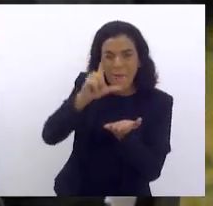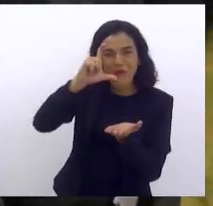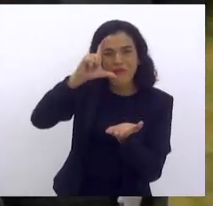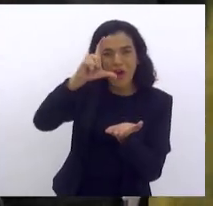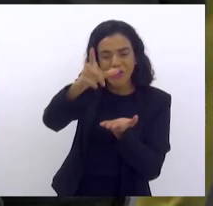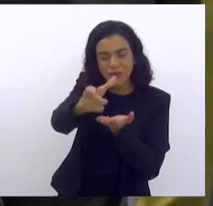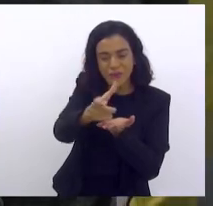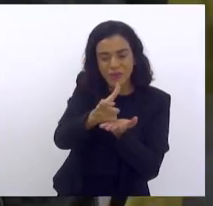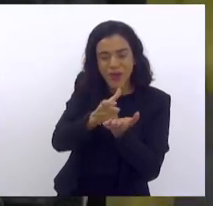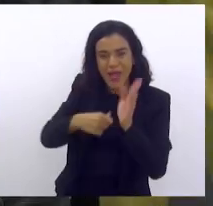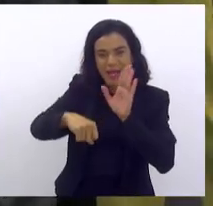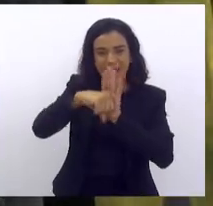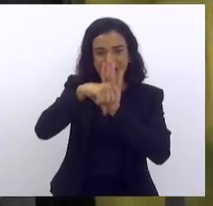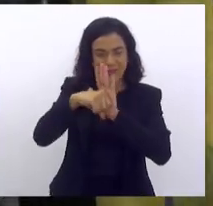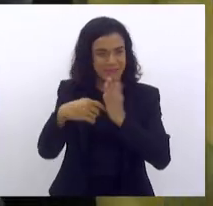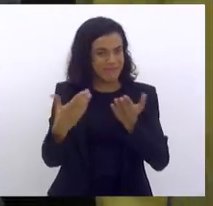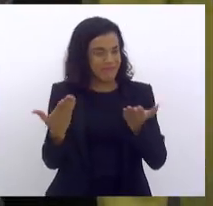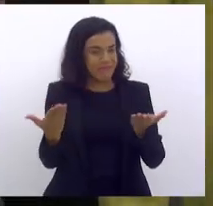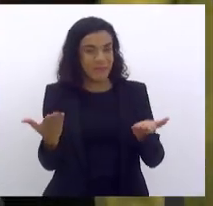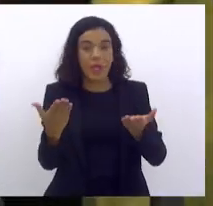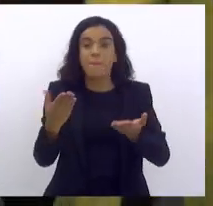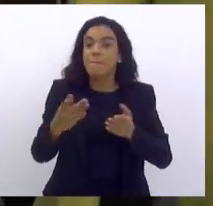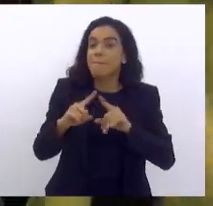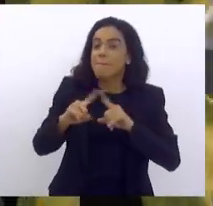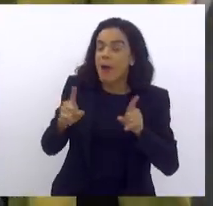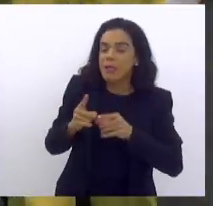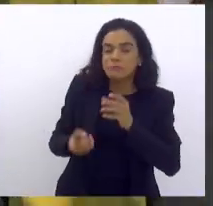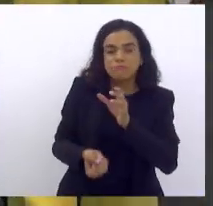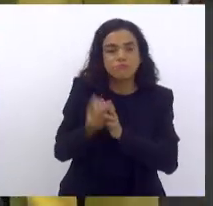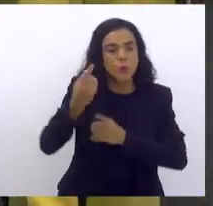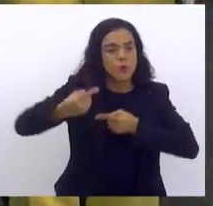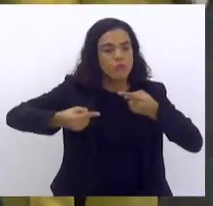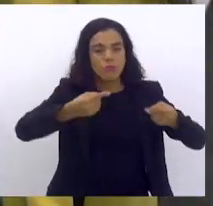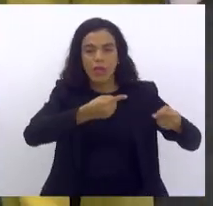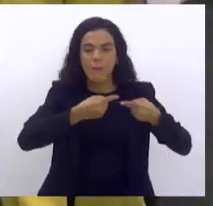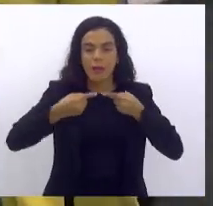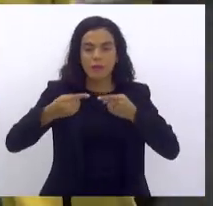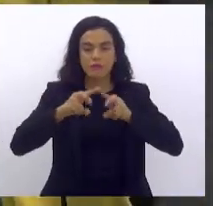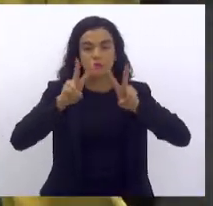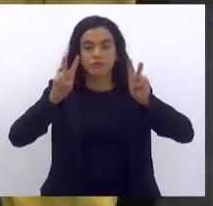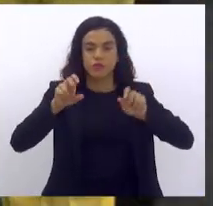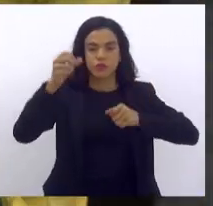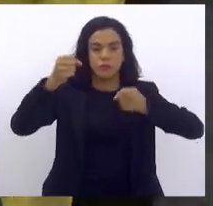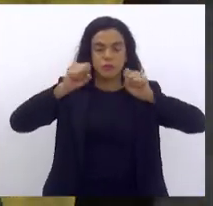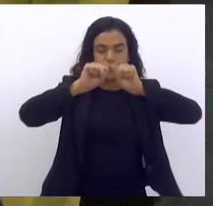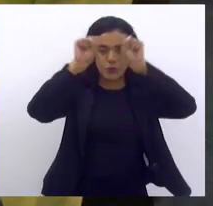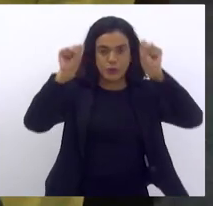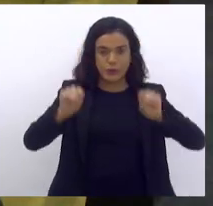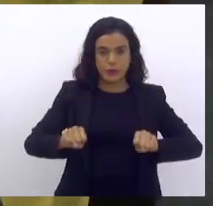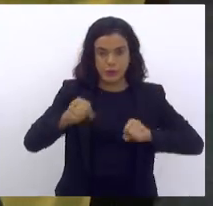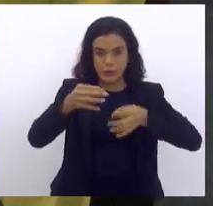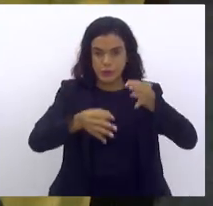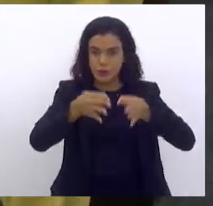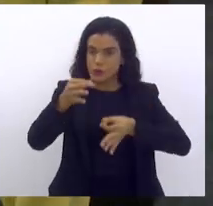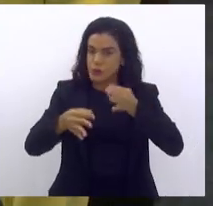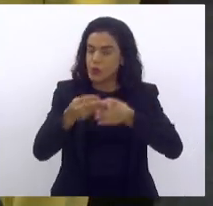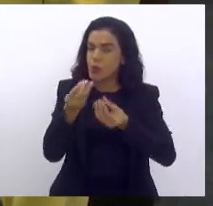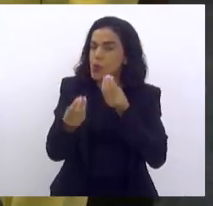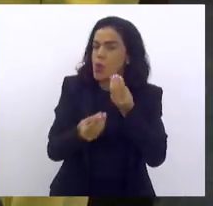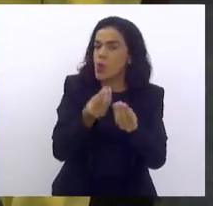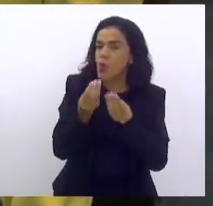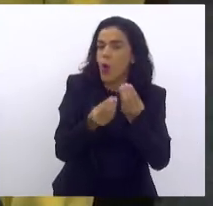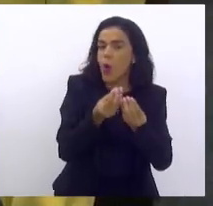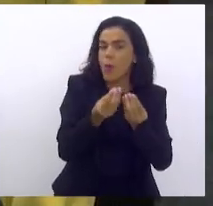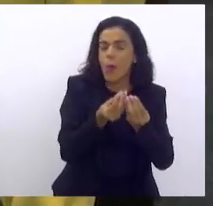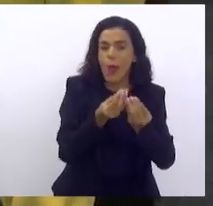além disso, trazer um debate essencial sobre o sistema de justiça e como ele procede